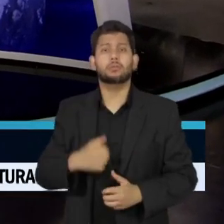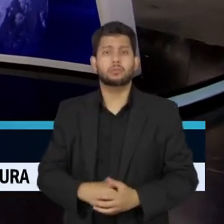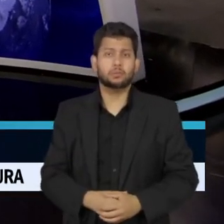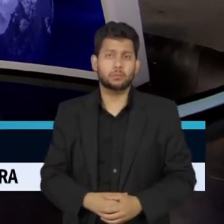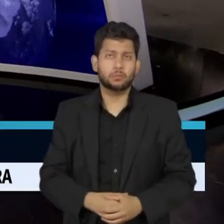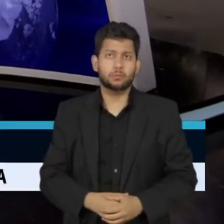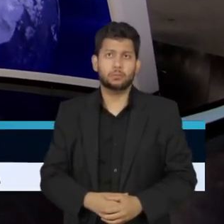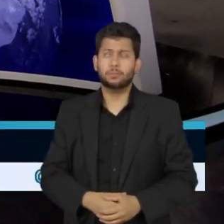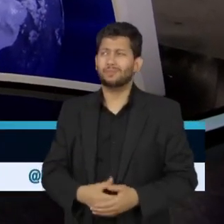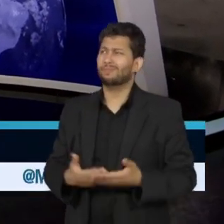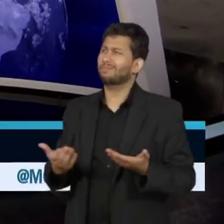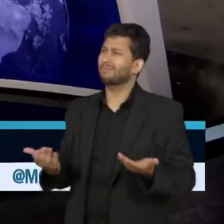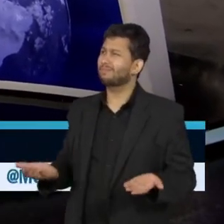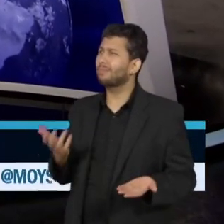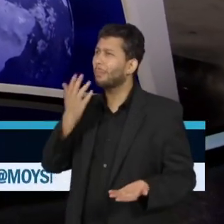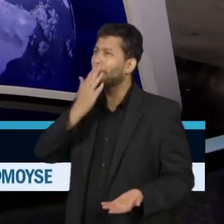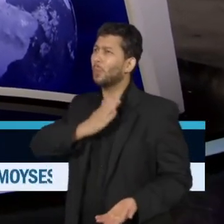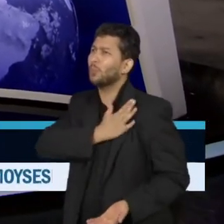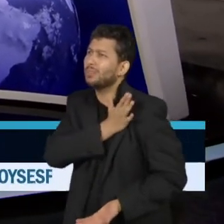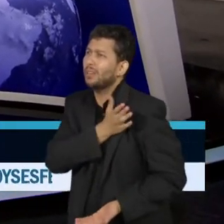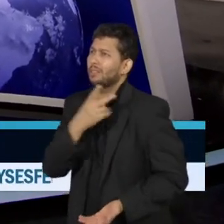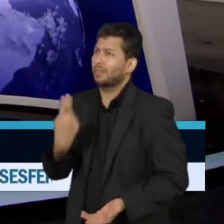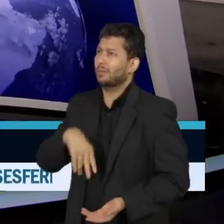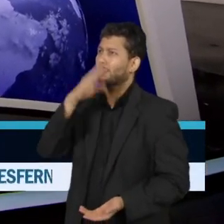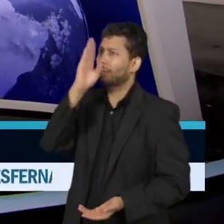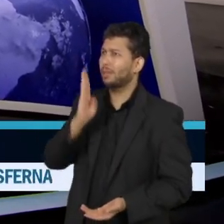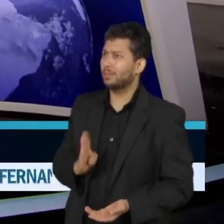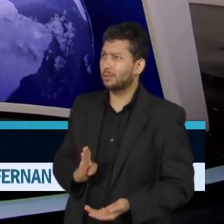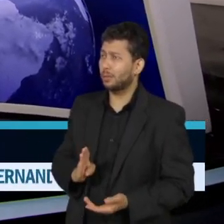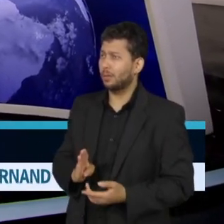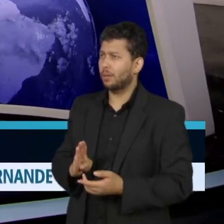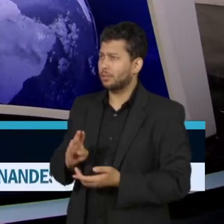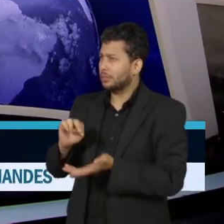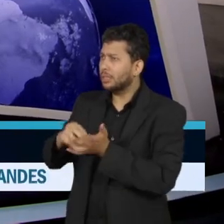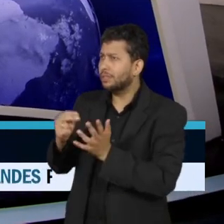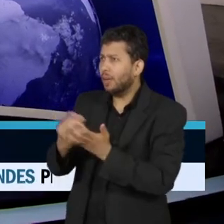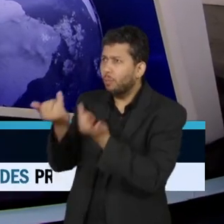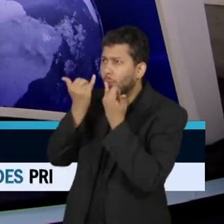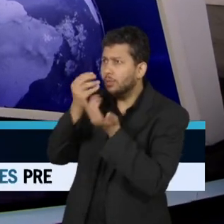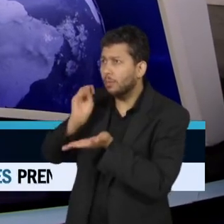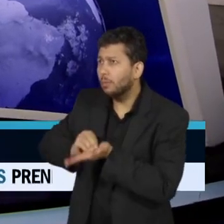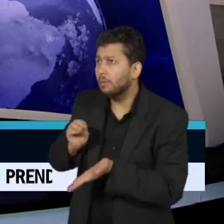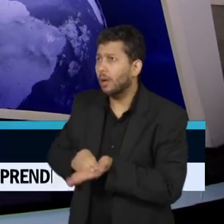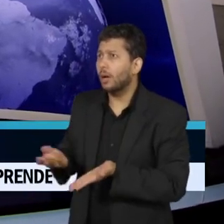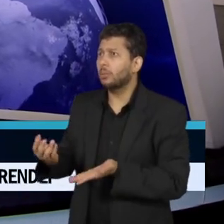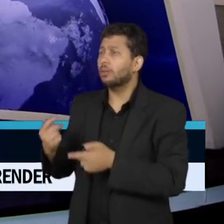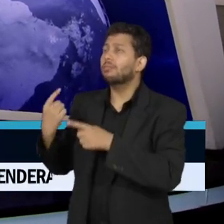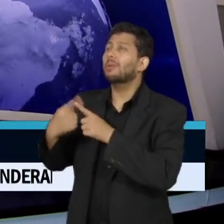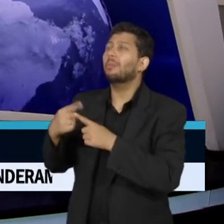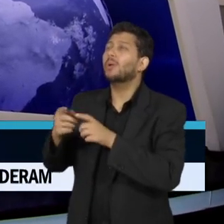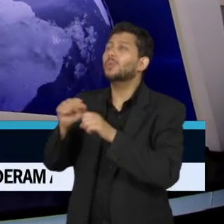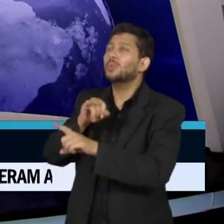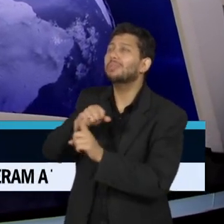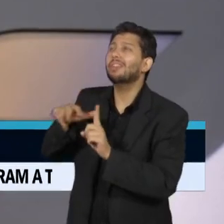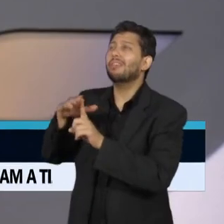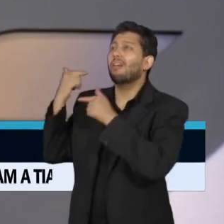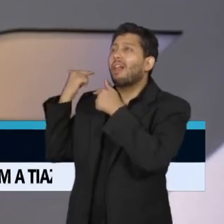Doutor Saldiva, o alto grau de preconceito no Brasil vem de parte da desinformação e do conservadorismo da